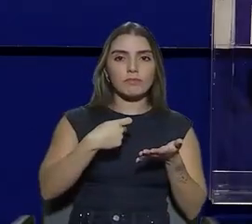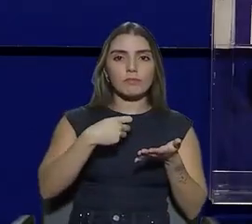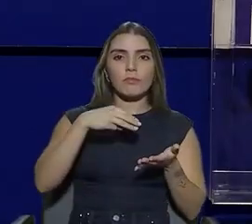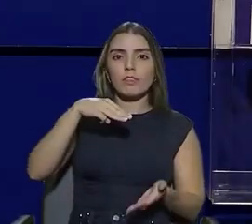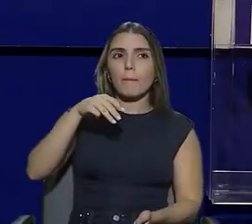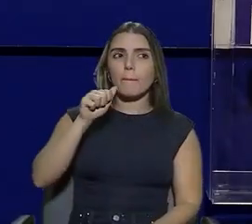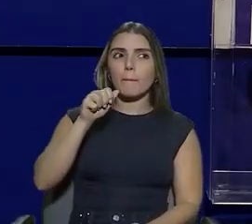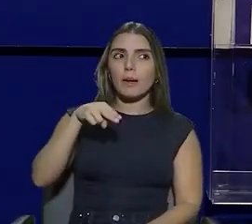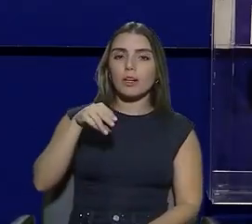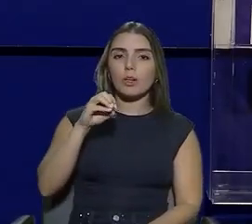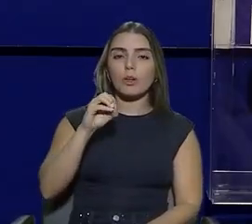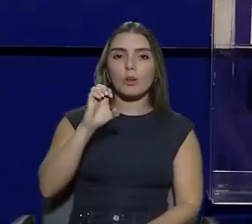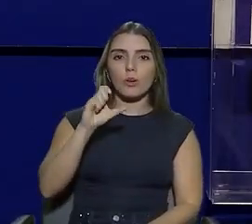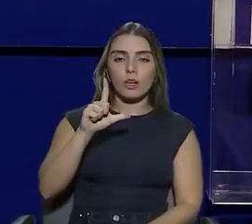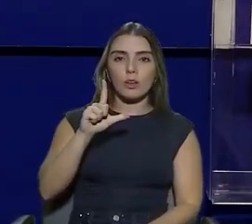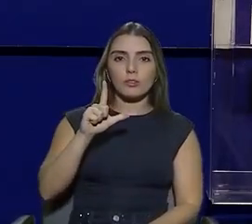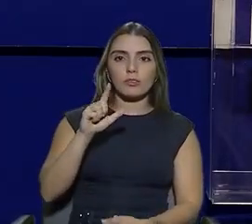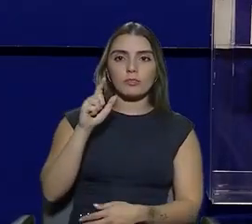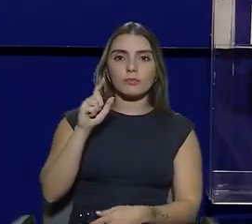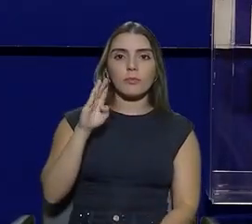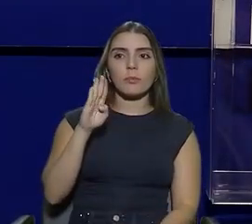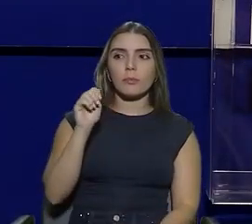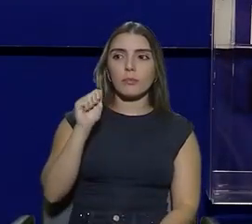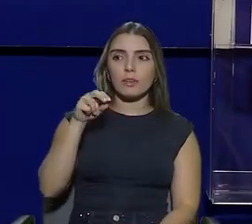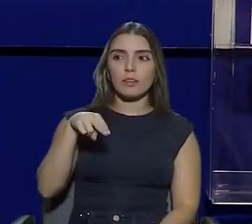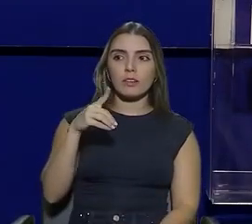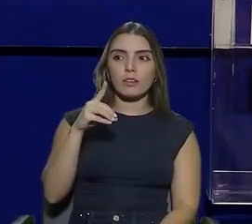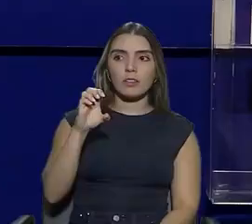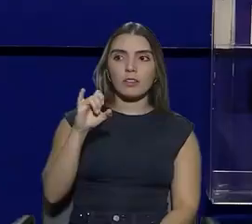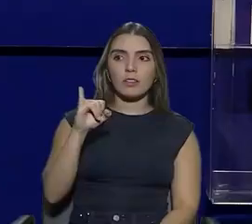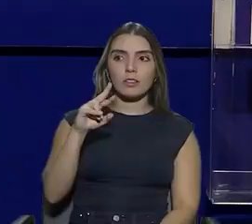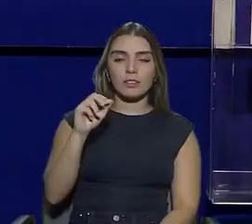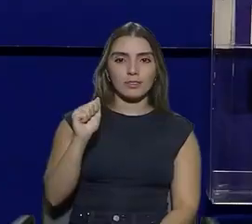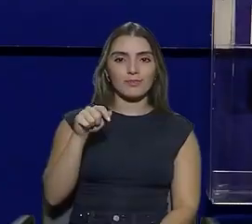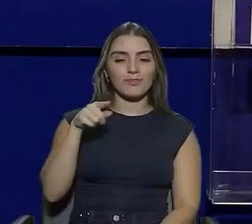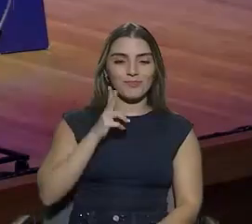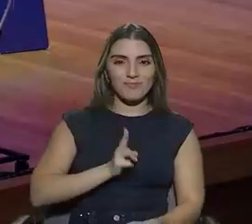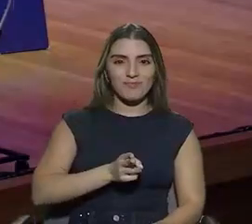Bandeira, que é o que não tenho E desejo. Você continua.